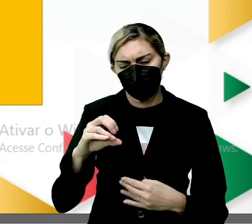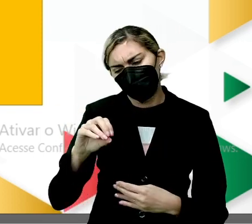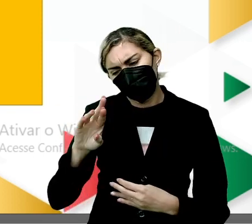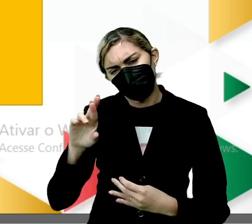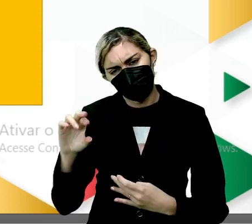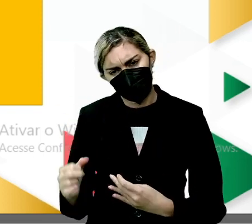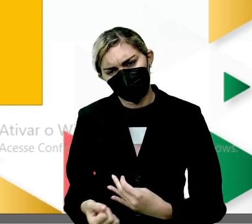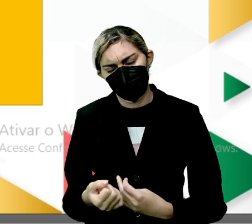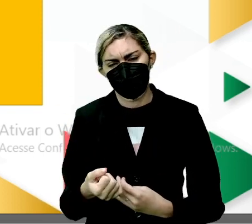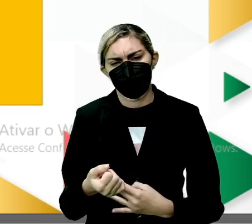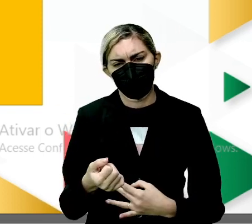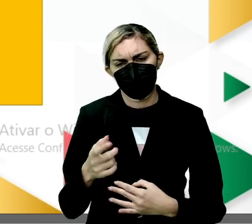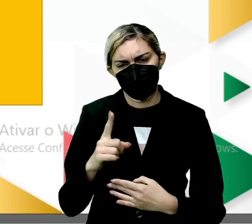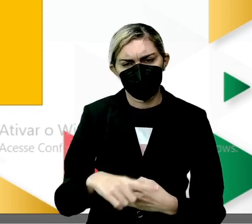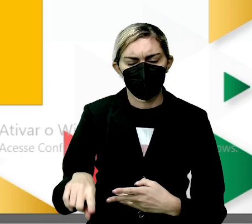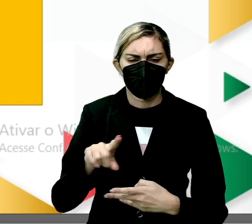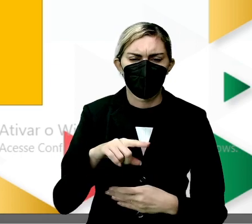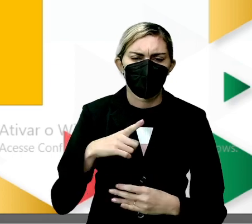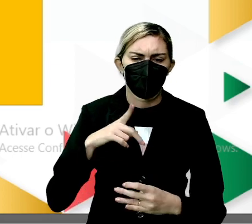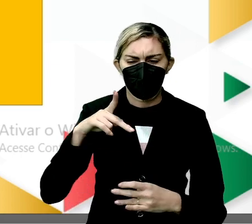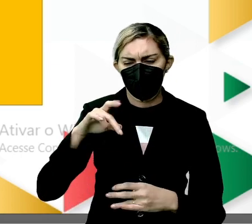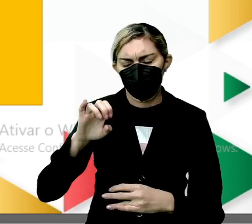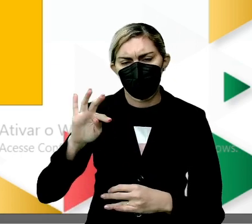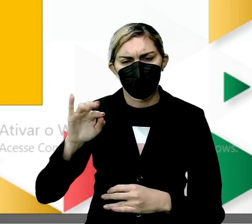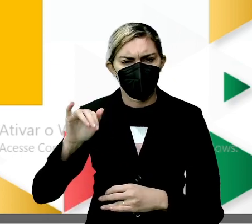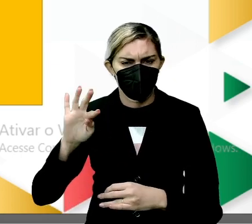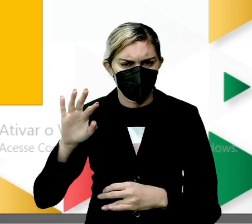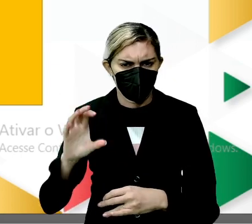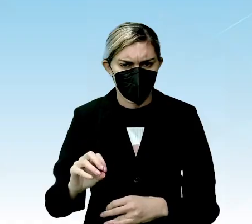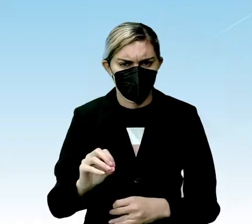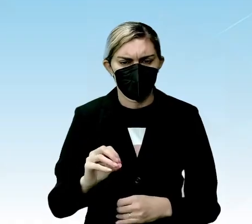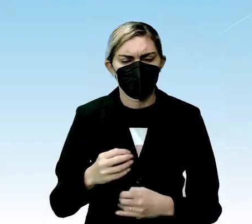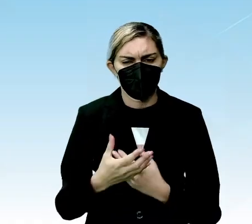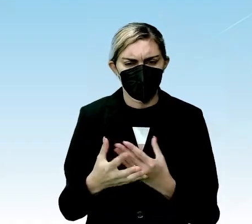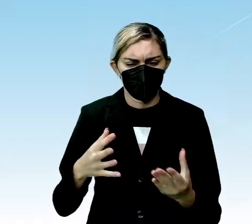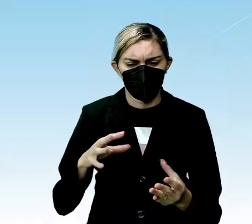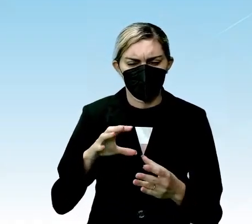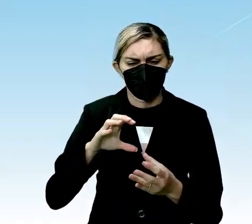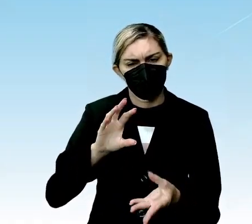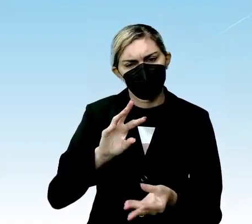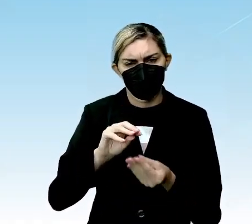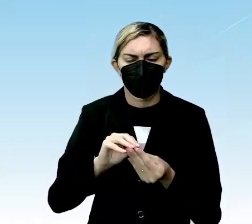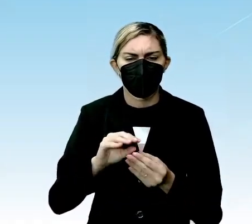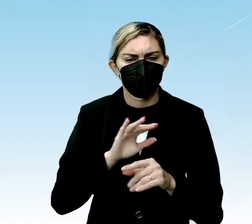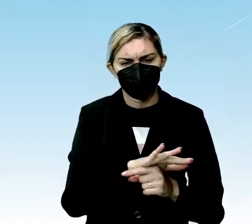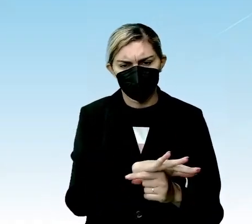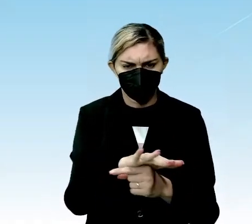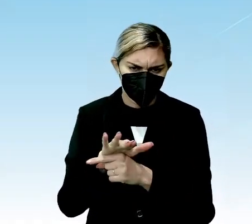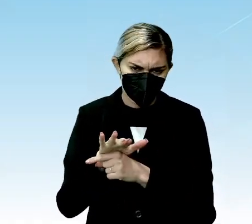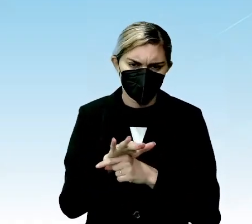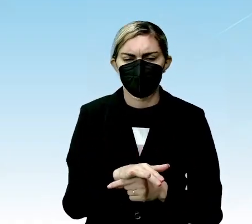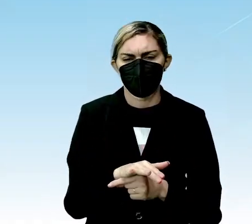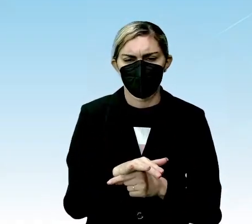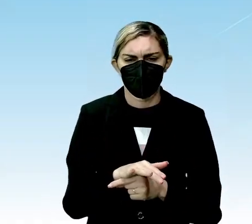obras póstumas. Então, Pentateuco e as obras complementares vão ajudar vocês, estudantes, certo?